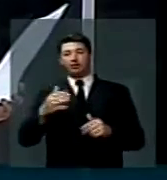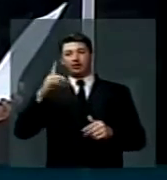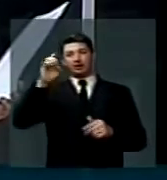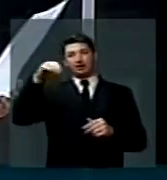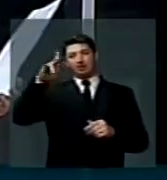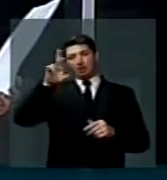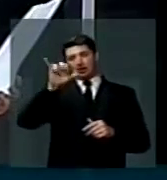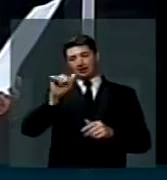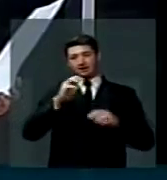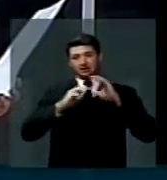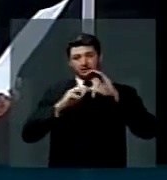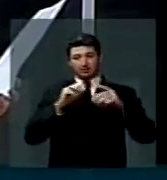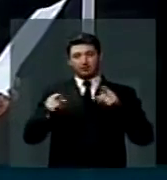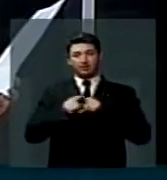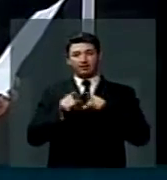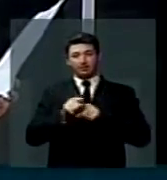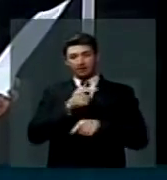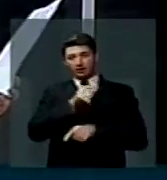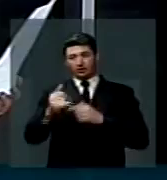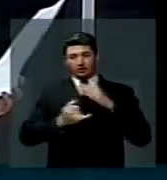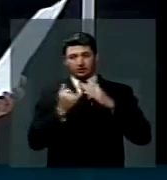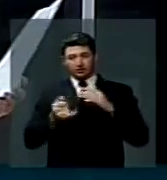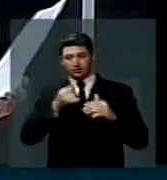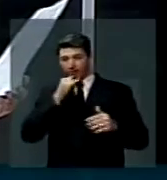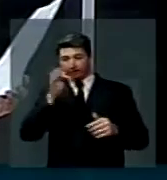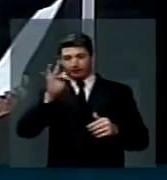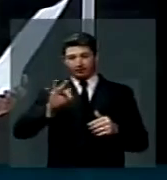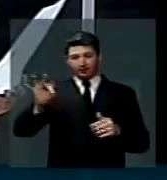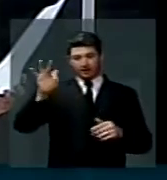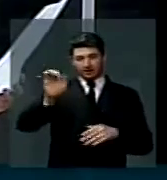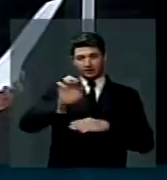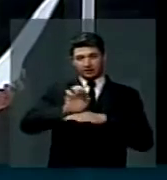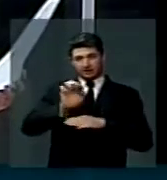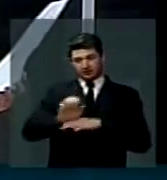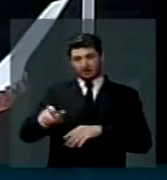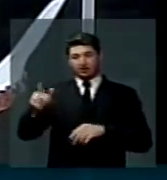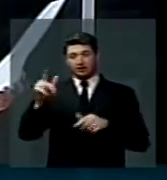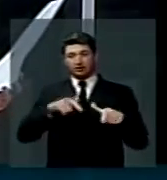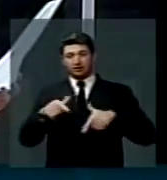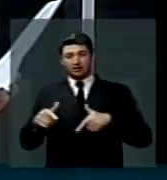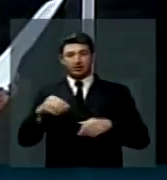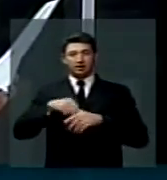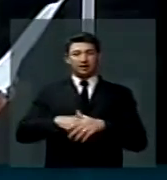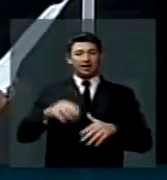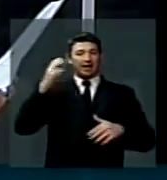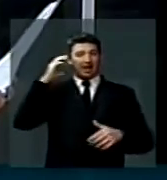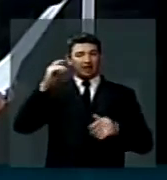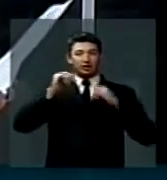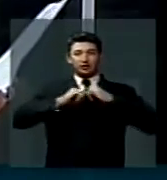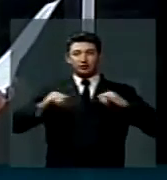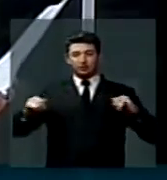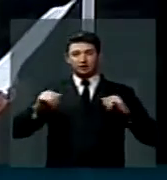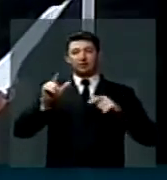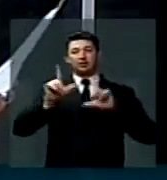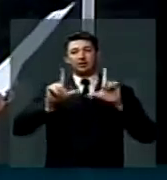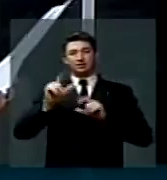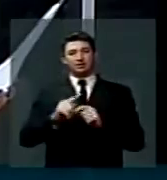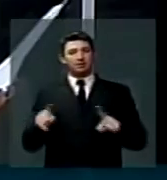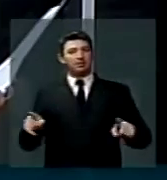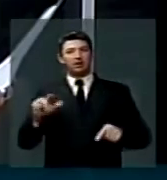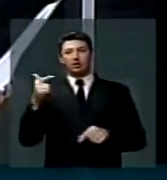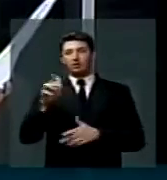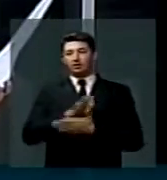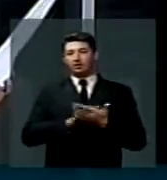Democratização da Comunicação, além de outras entidades como a Federação Interestadual dos Trabalhadores em Empresas de Radiodifusão e Televisão, FITERT, mas não